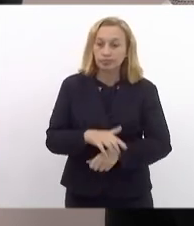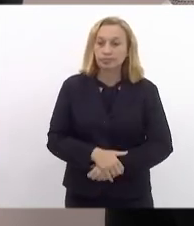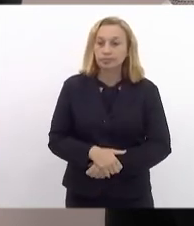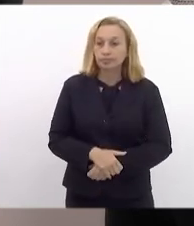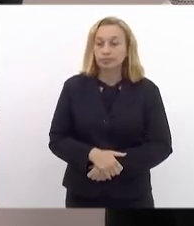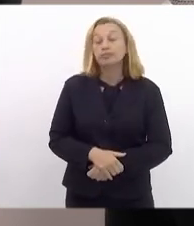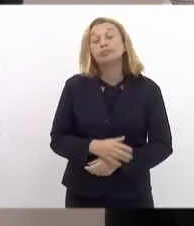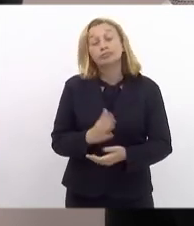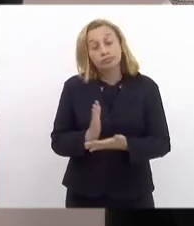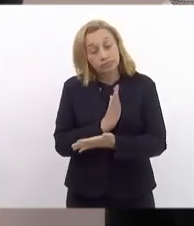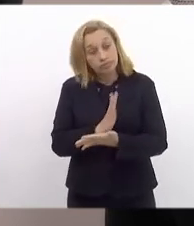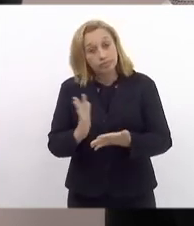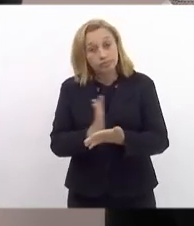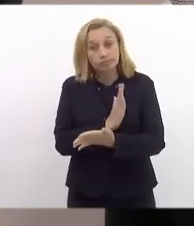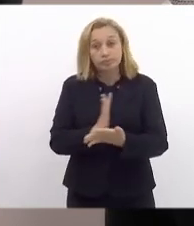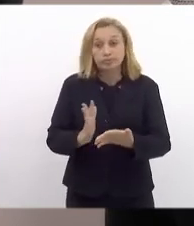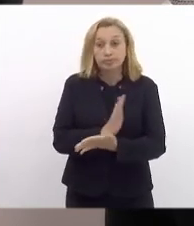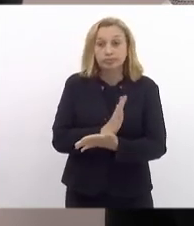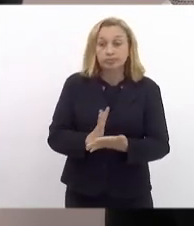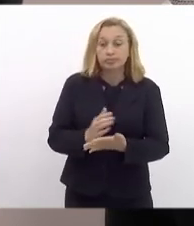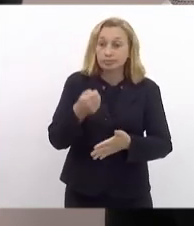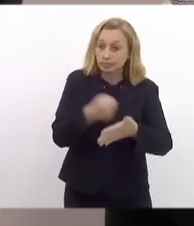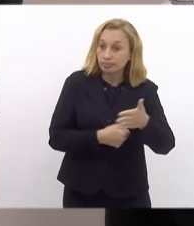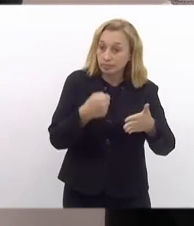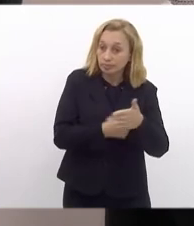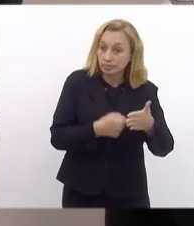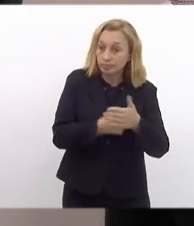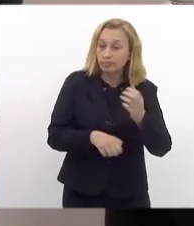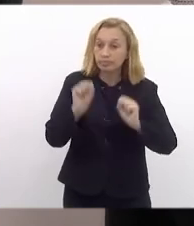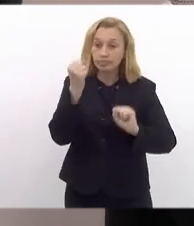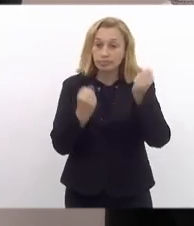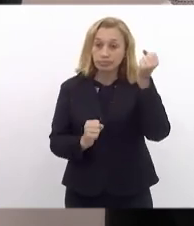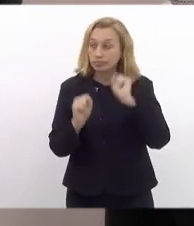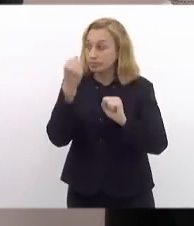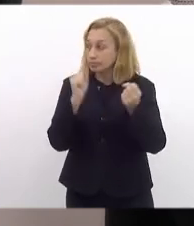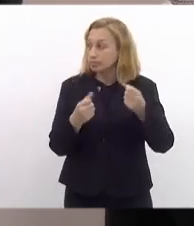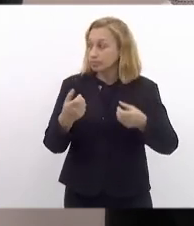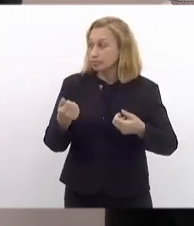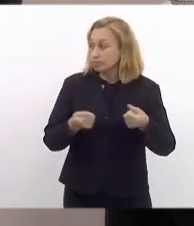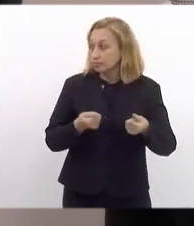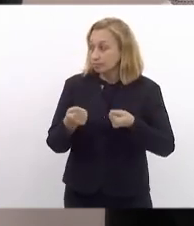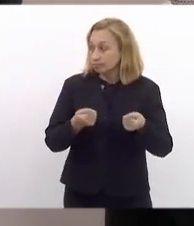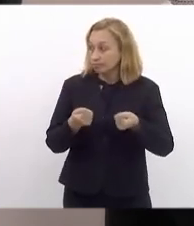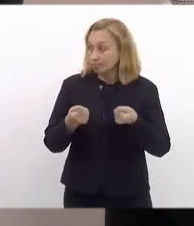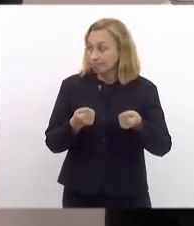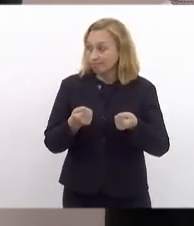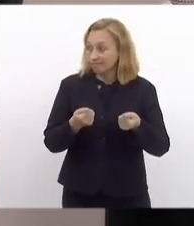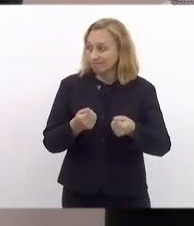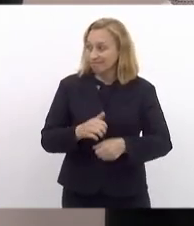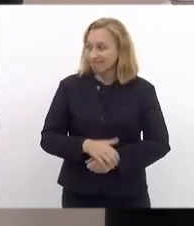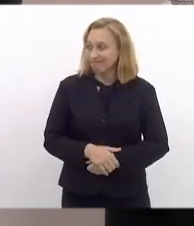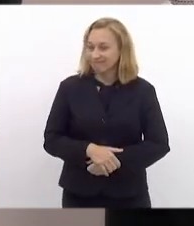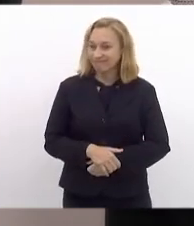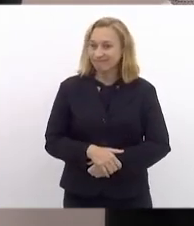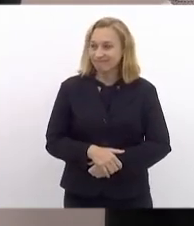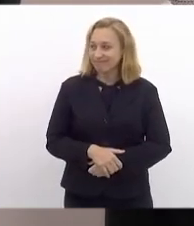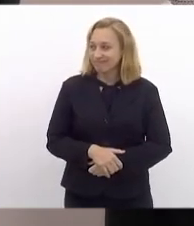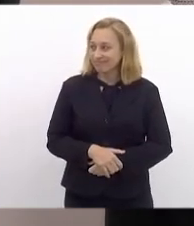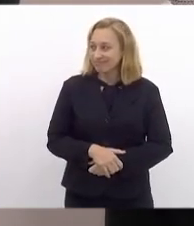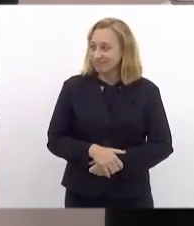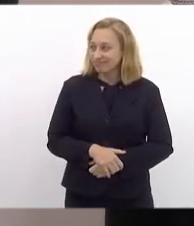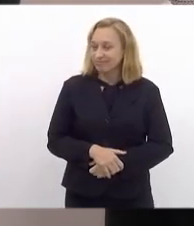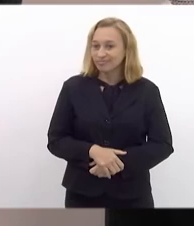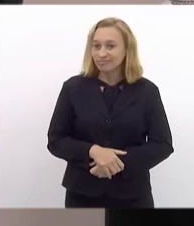que muitas vezes se luta por uma indústria automobilística e muita gente como eu atrás